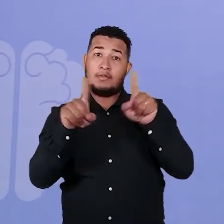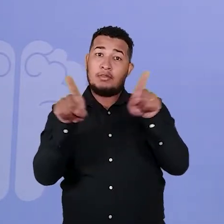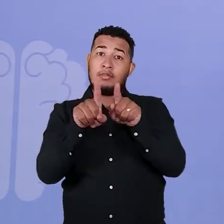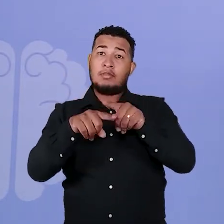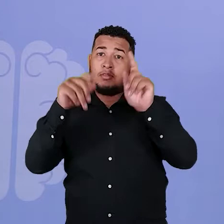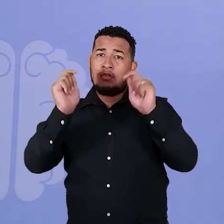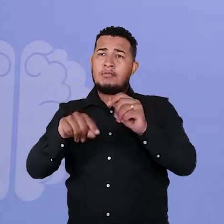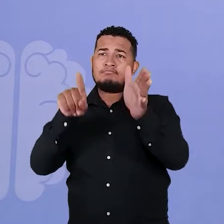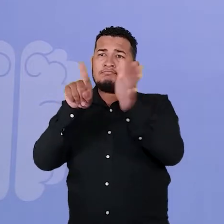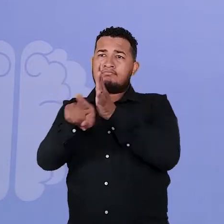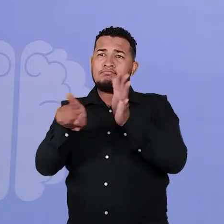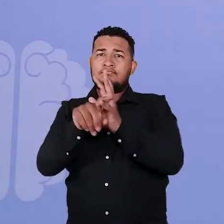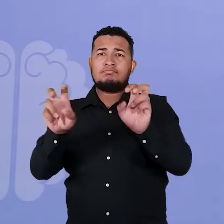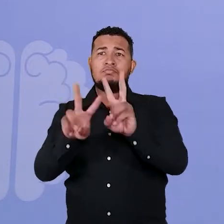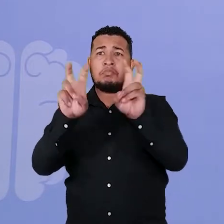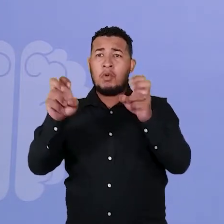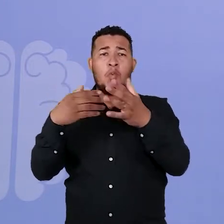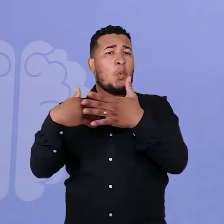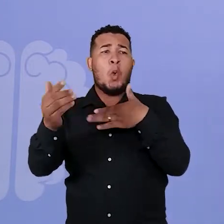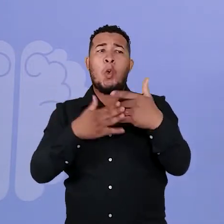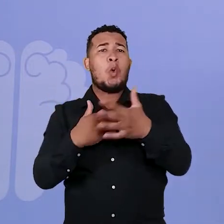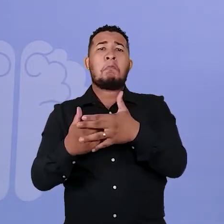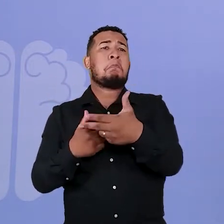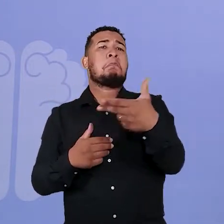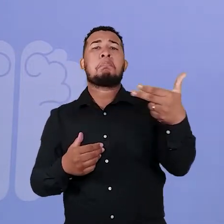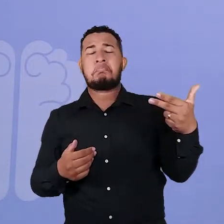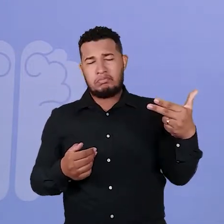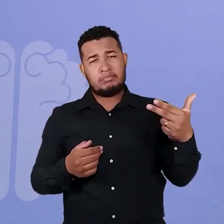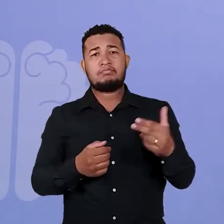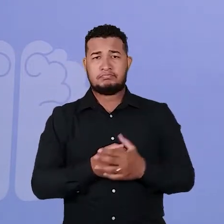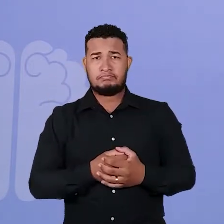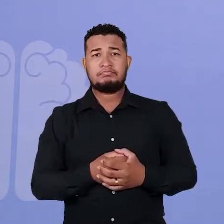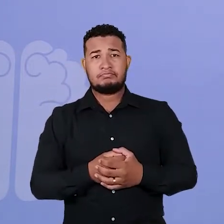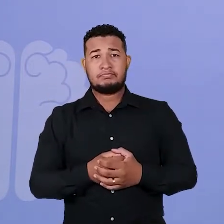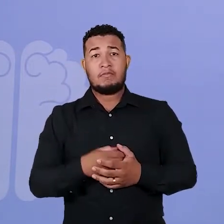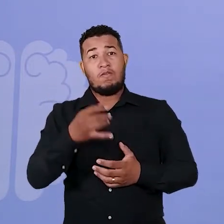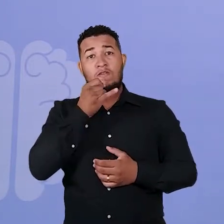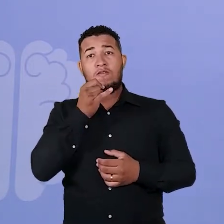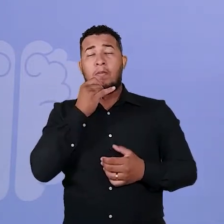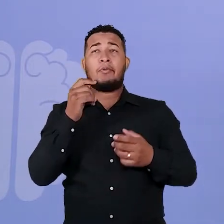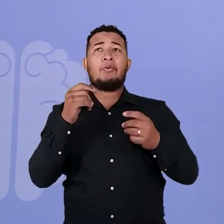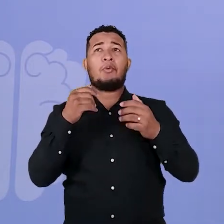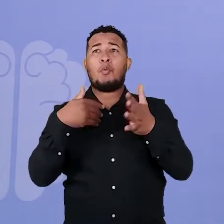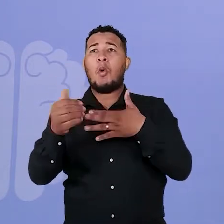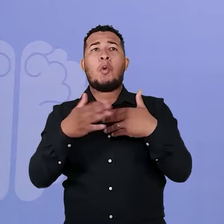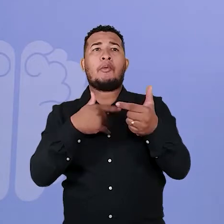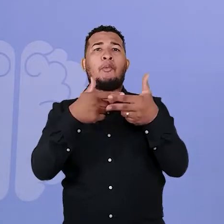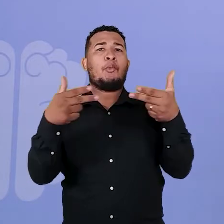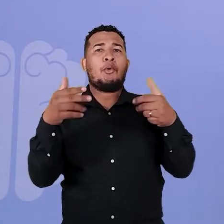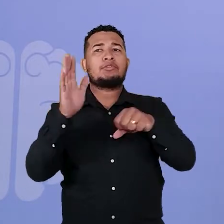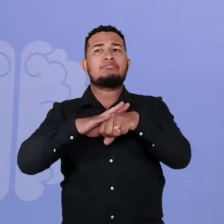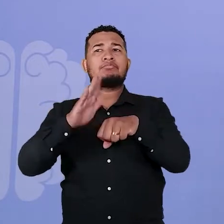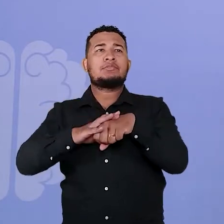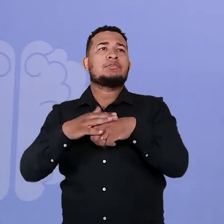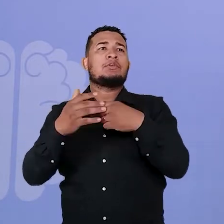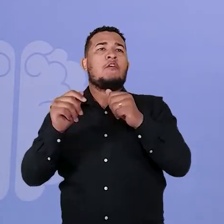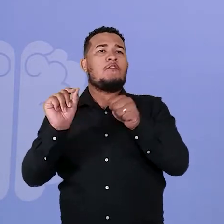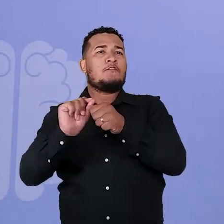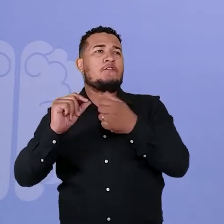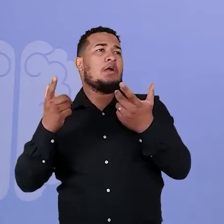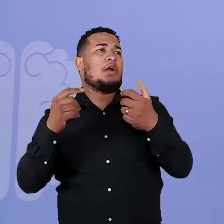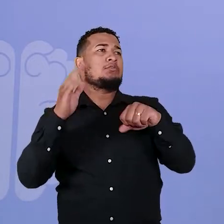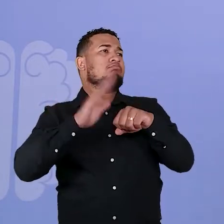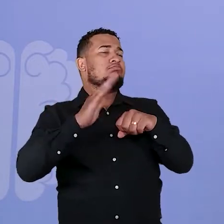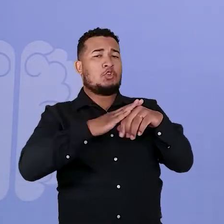essa é uma pergunta que você pode fazer a respeito de qualquer coisa que você faça, a respeito de qualquer coisa que